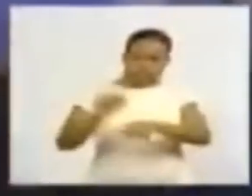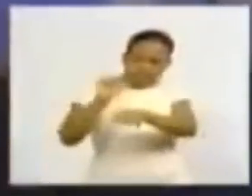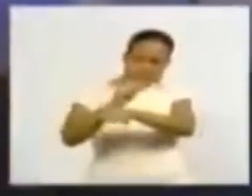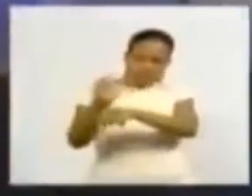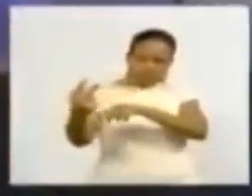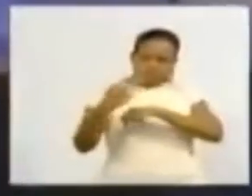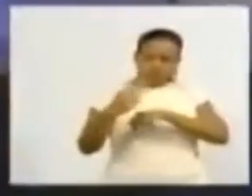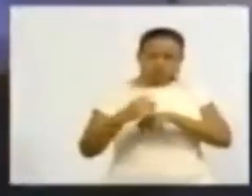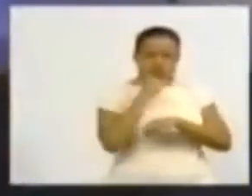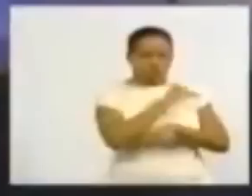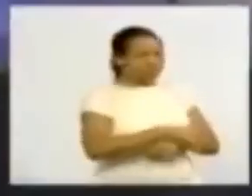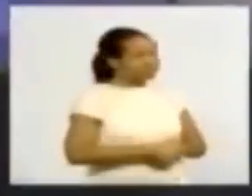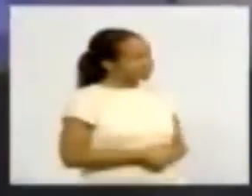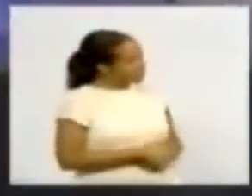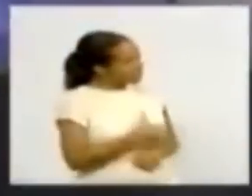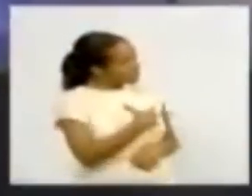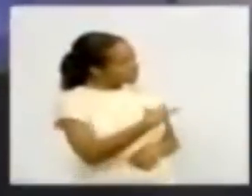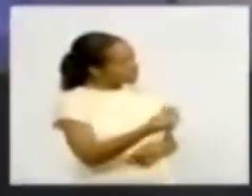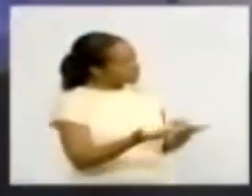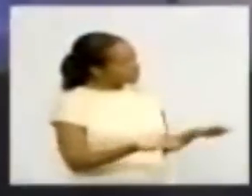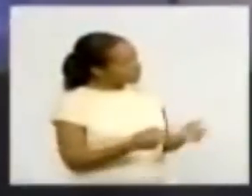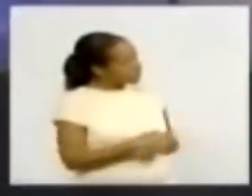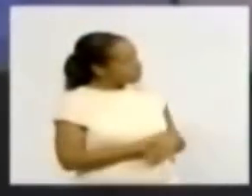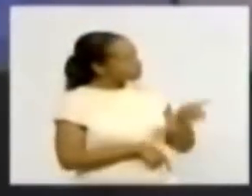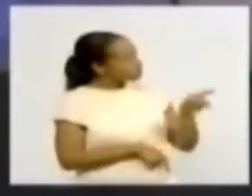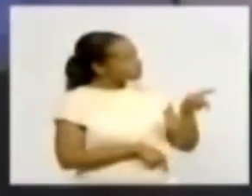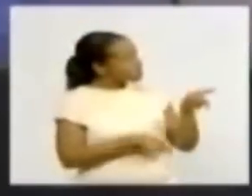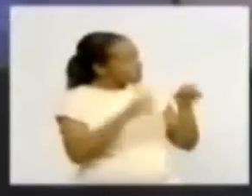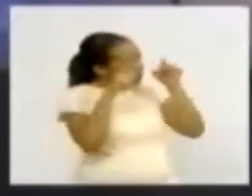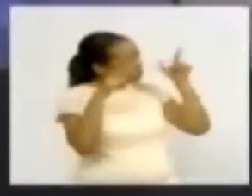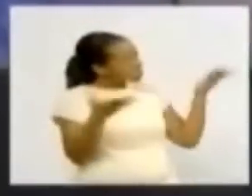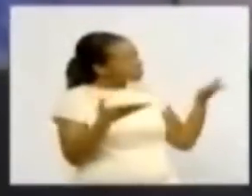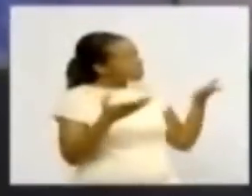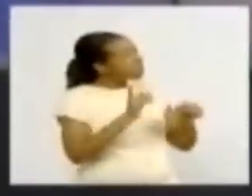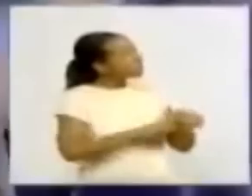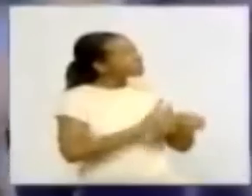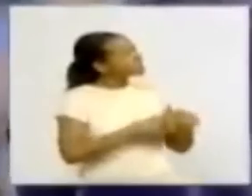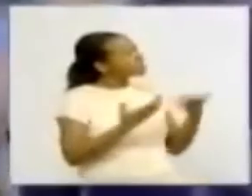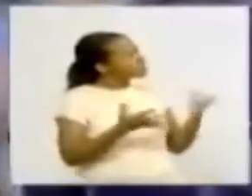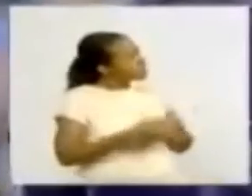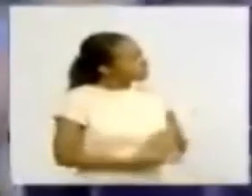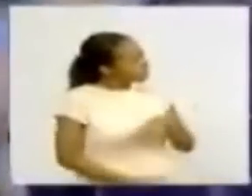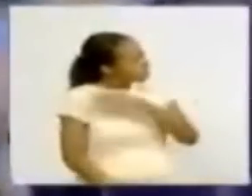assim: meu filho, o que você está fazendo acordado uma hora dessa?